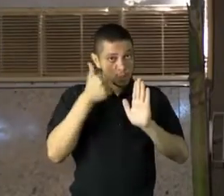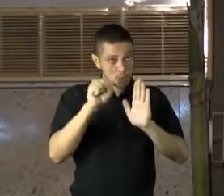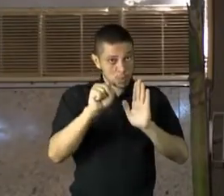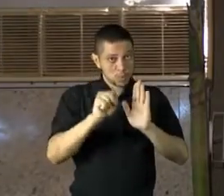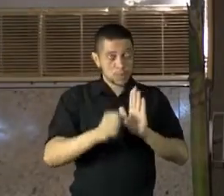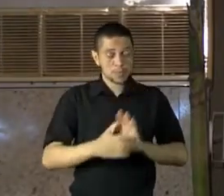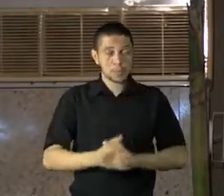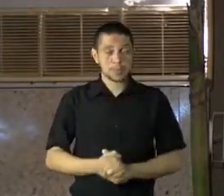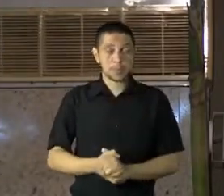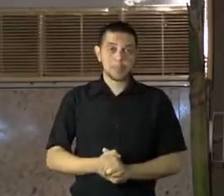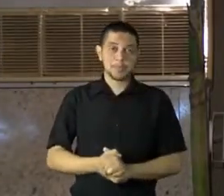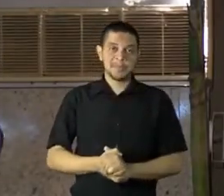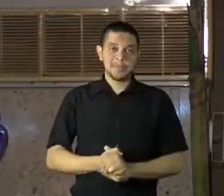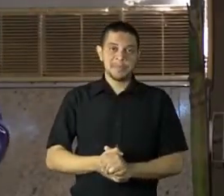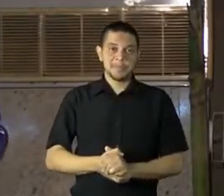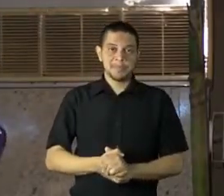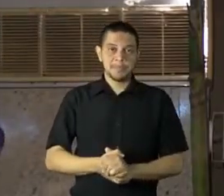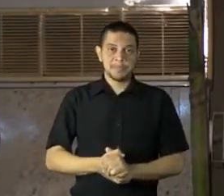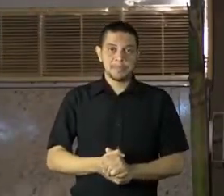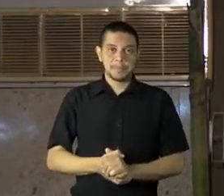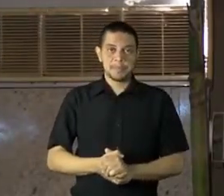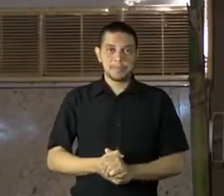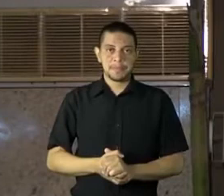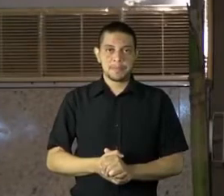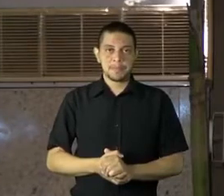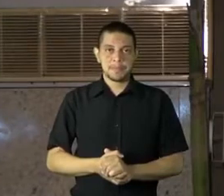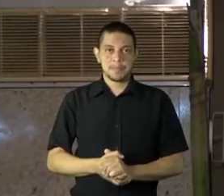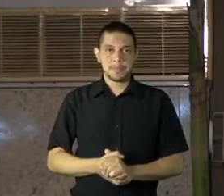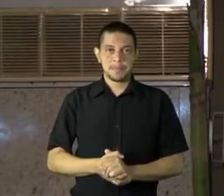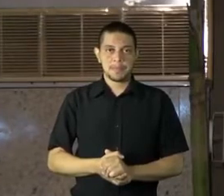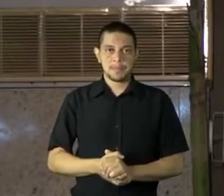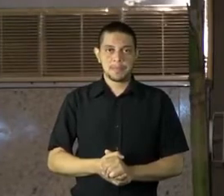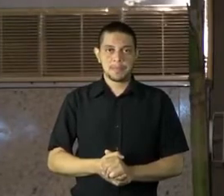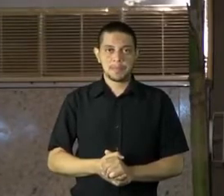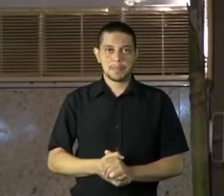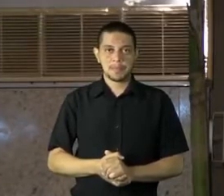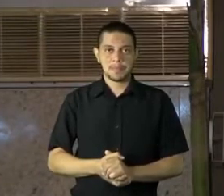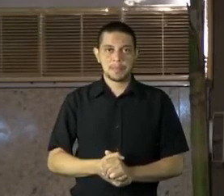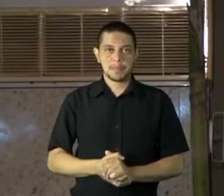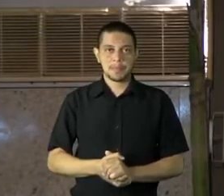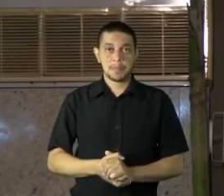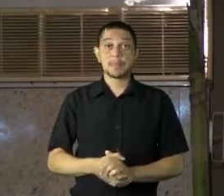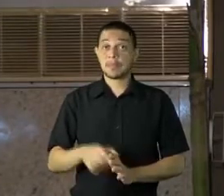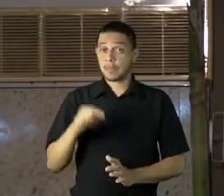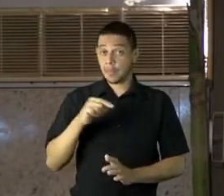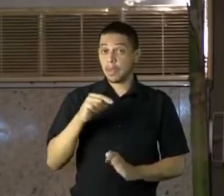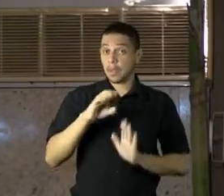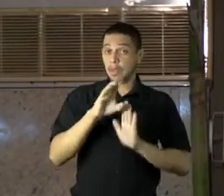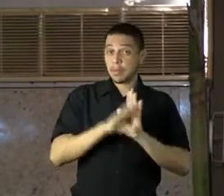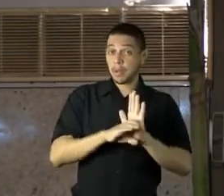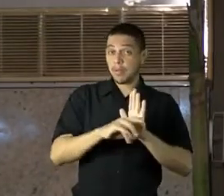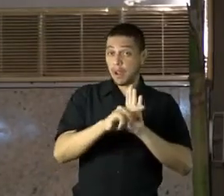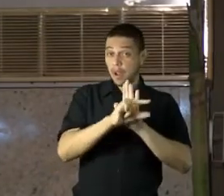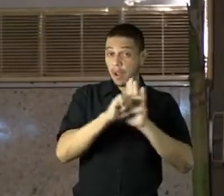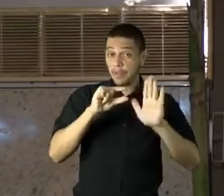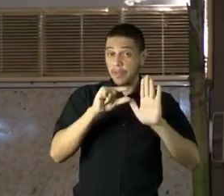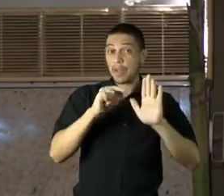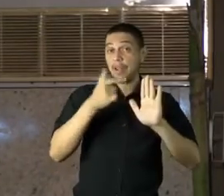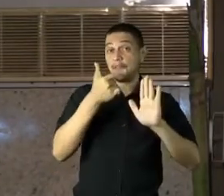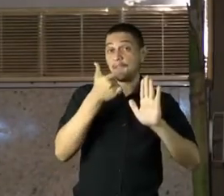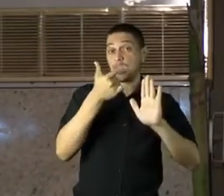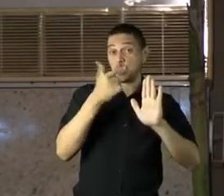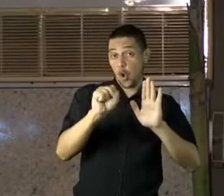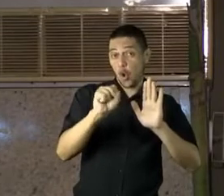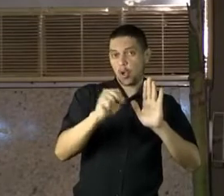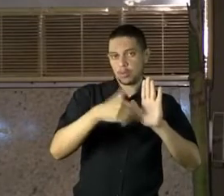18 e esse esse capítulo nós vamos ler a partir do Versículo 28